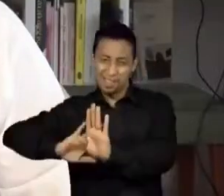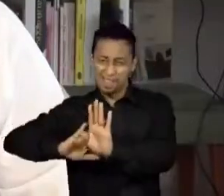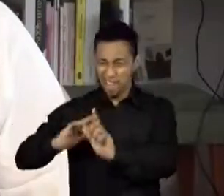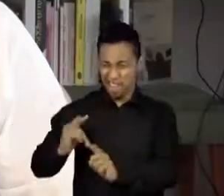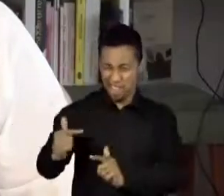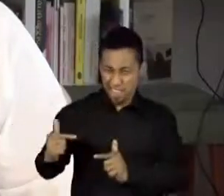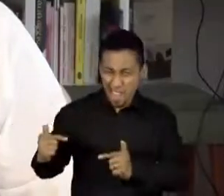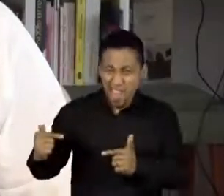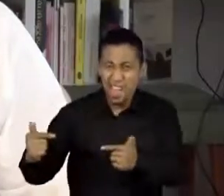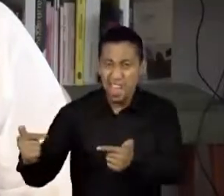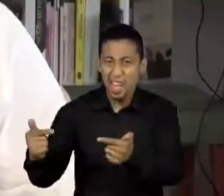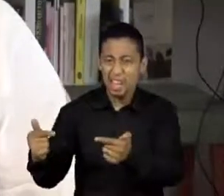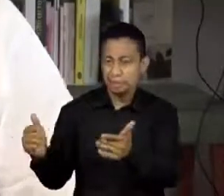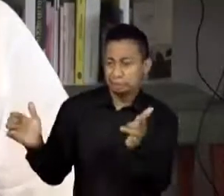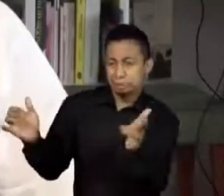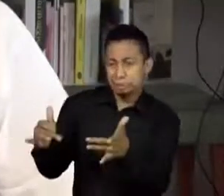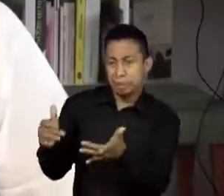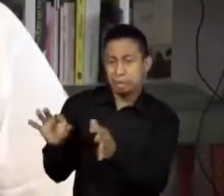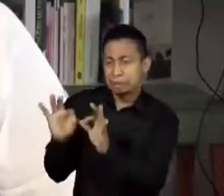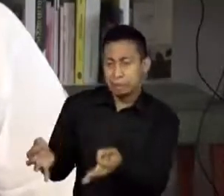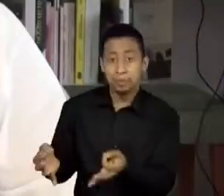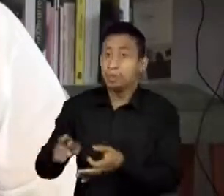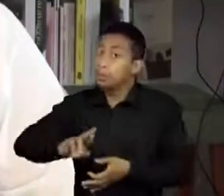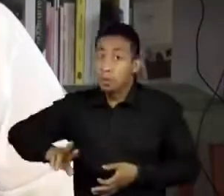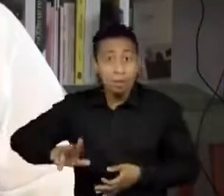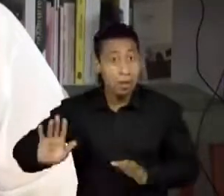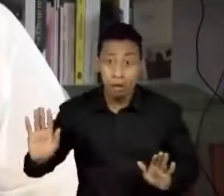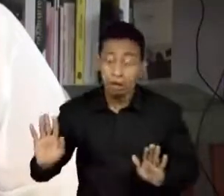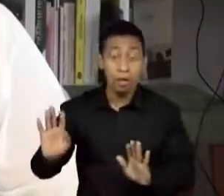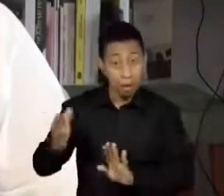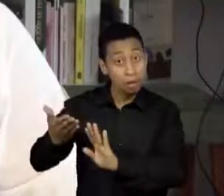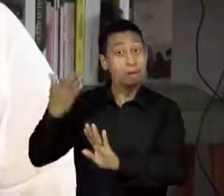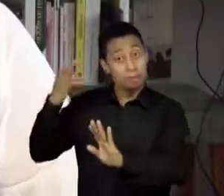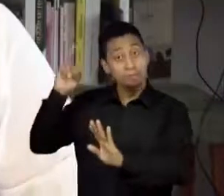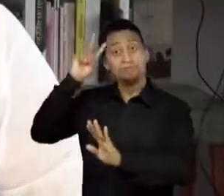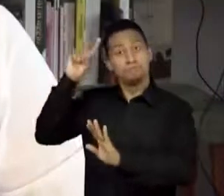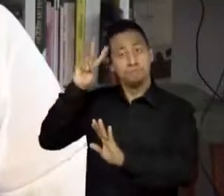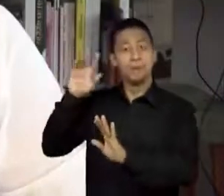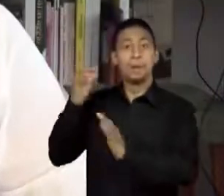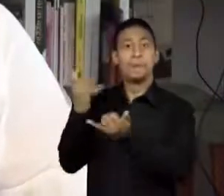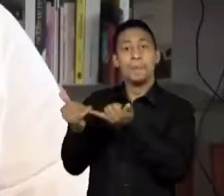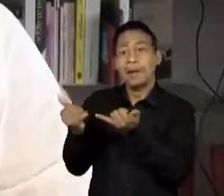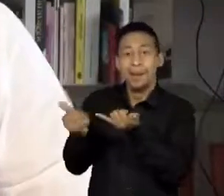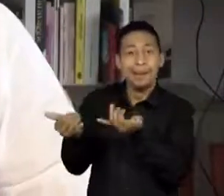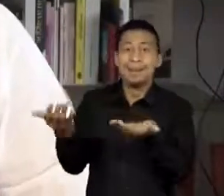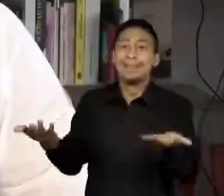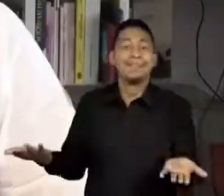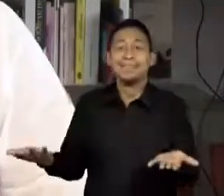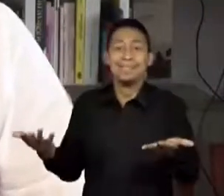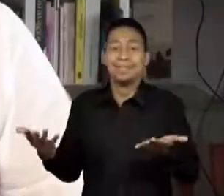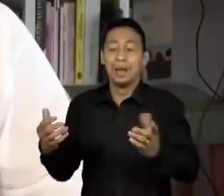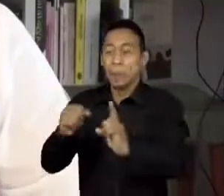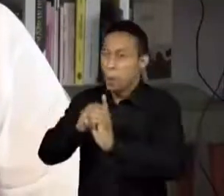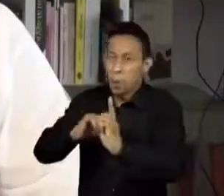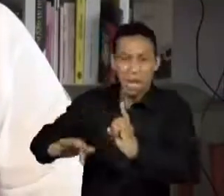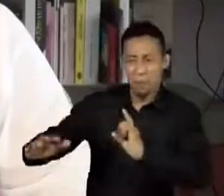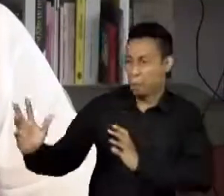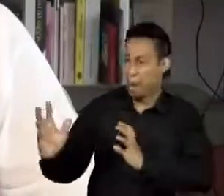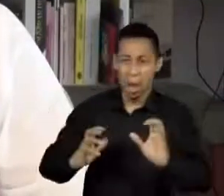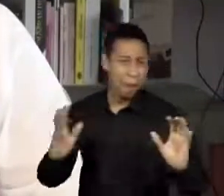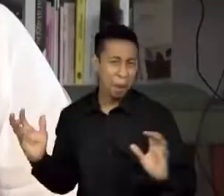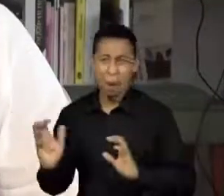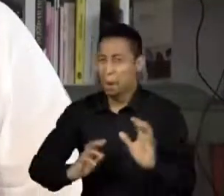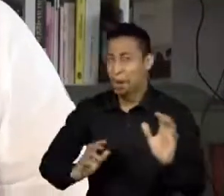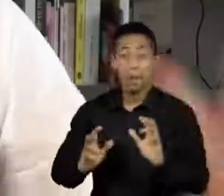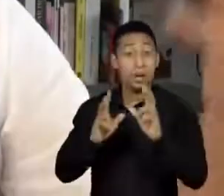rasteira de pés de chinelo dizendo que são grão a época vamos equivalente uma guerra de Tróia brasileira uma guerra civil americana